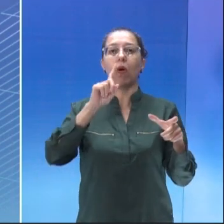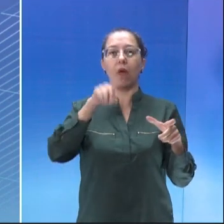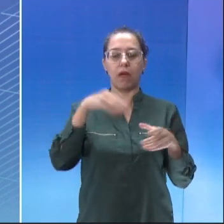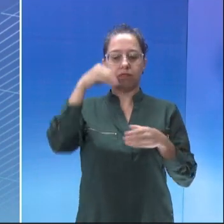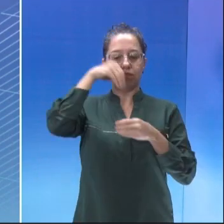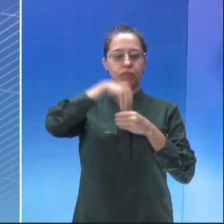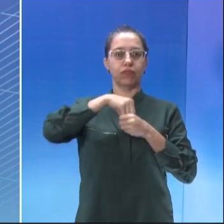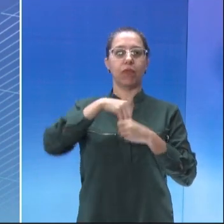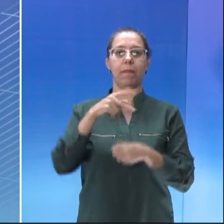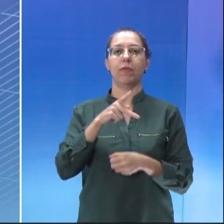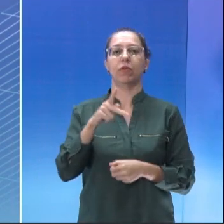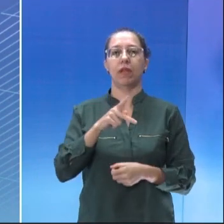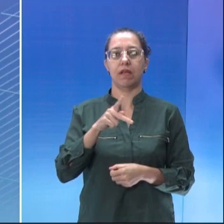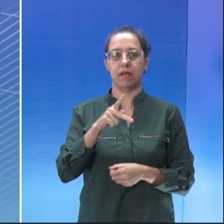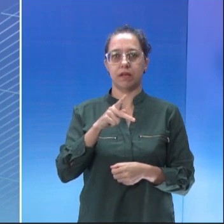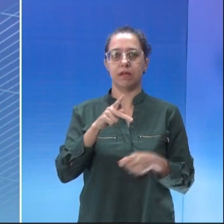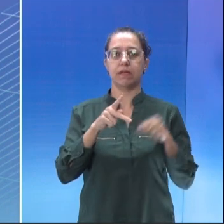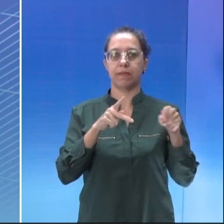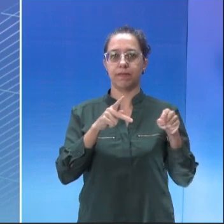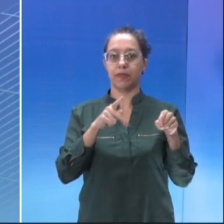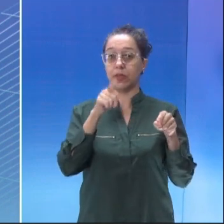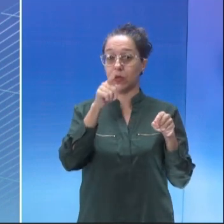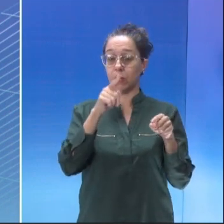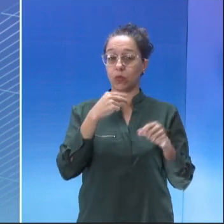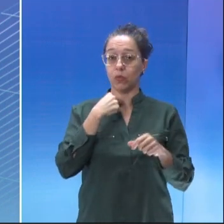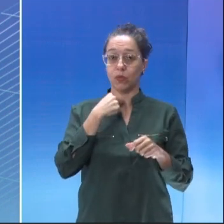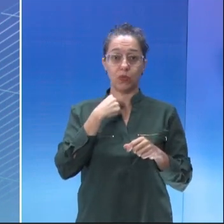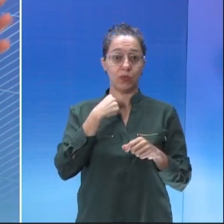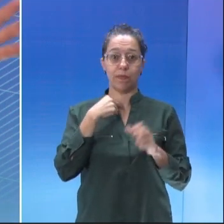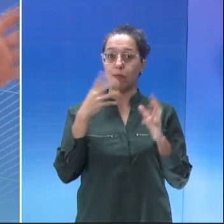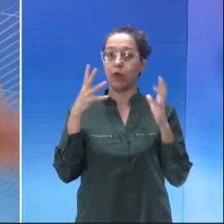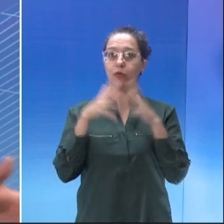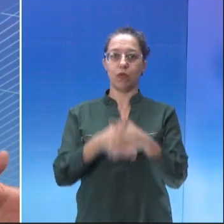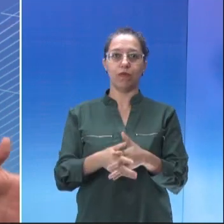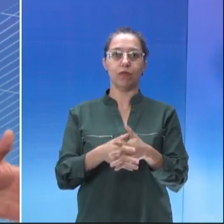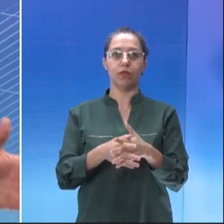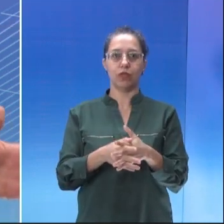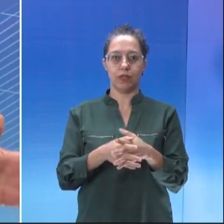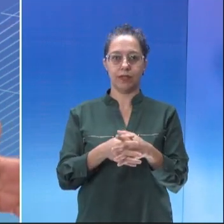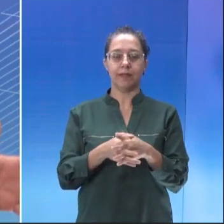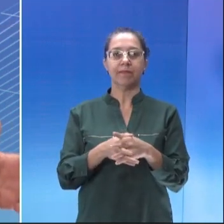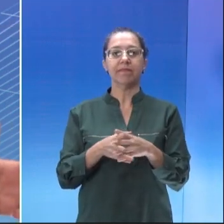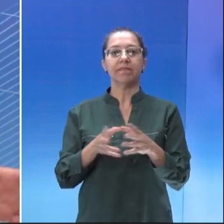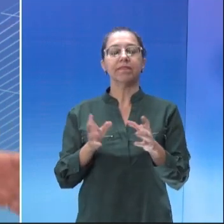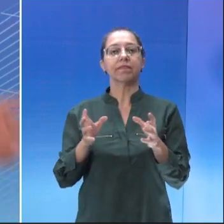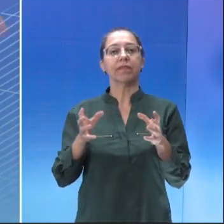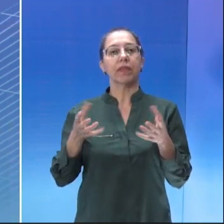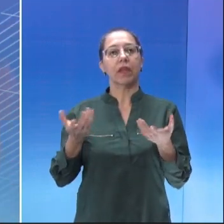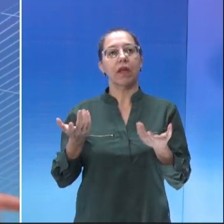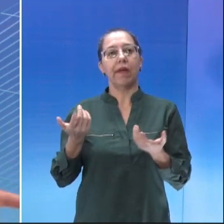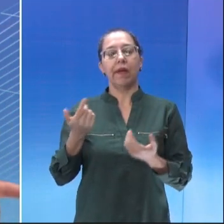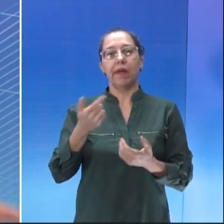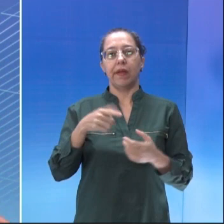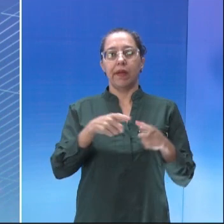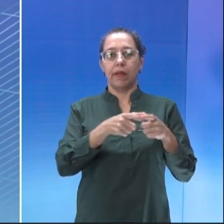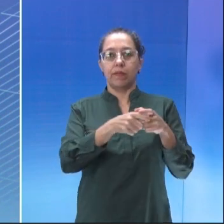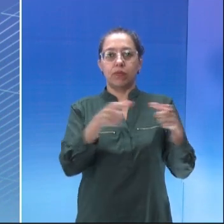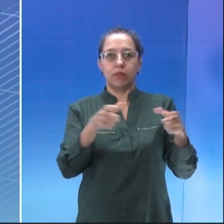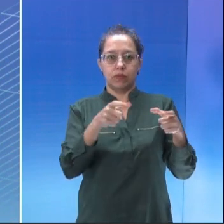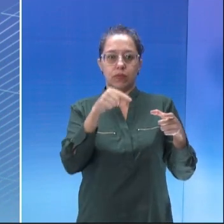por proteínas. Então não confunda as coisas aí. Compostos orgânicos, a maior quantidade,